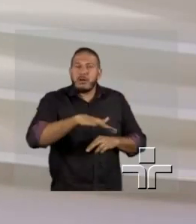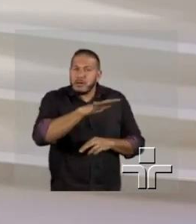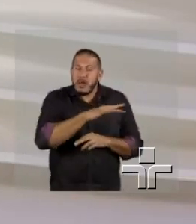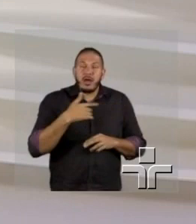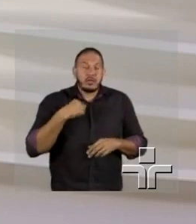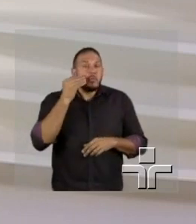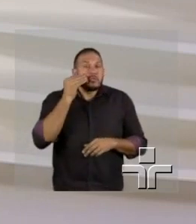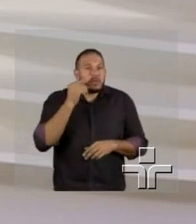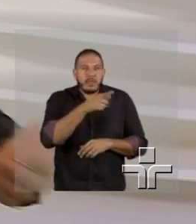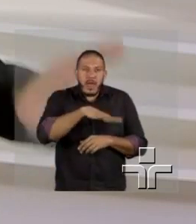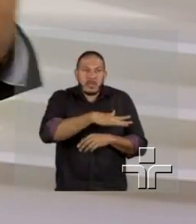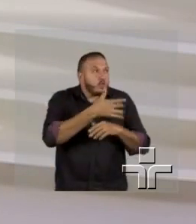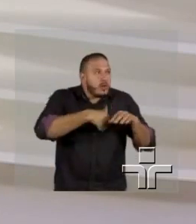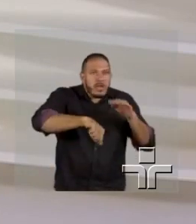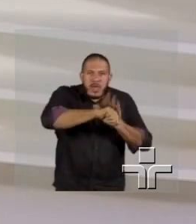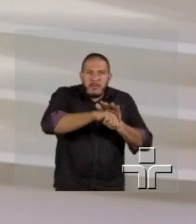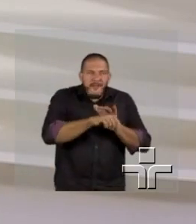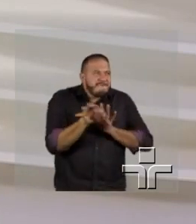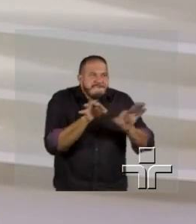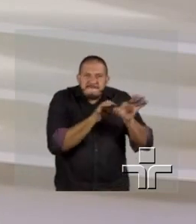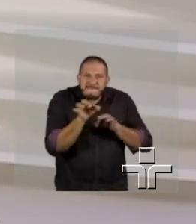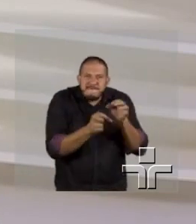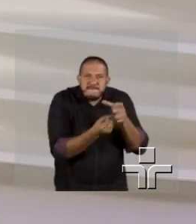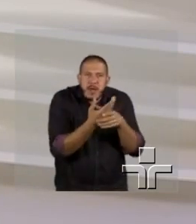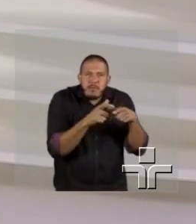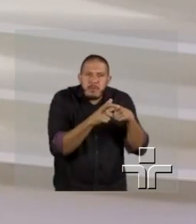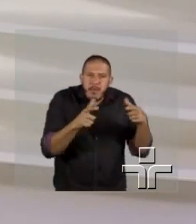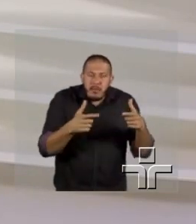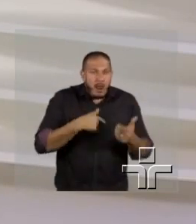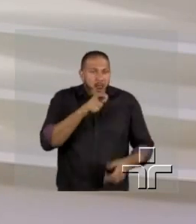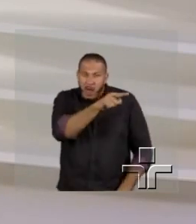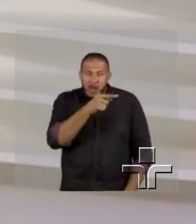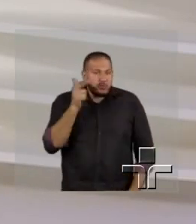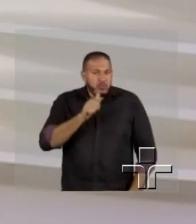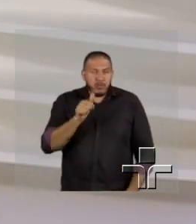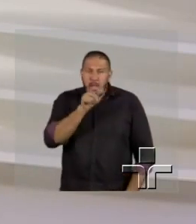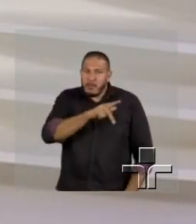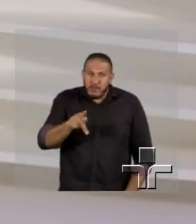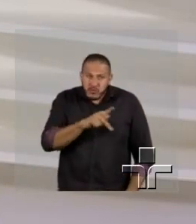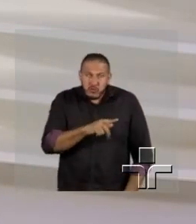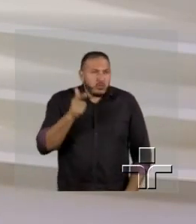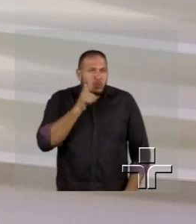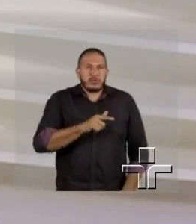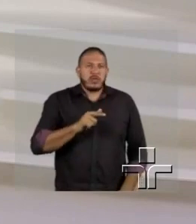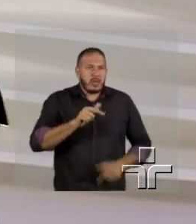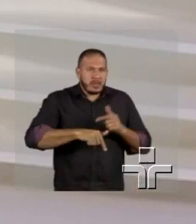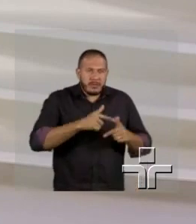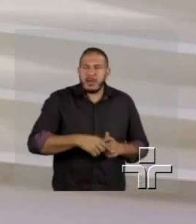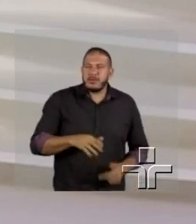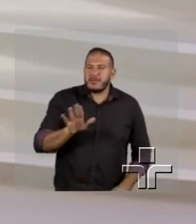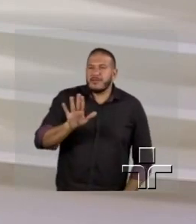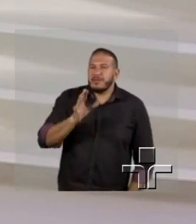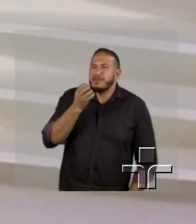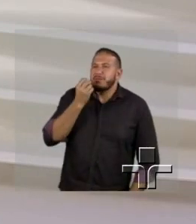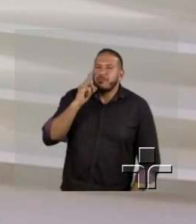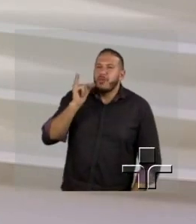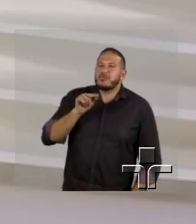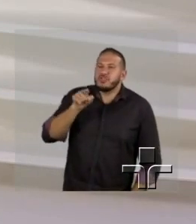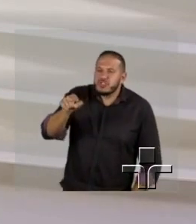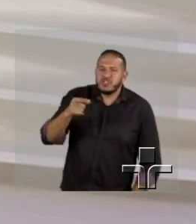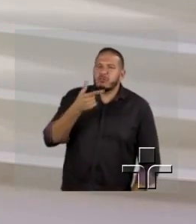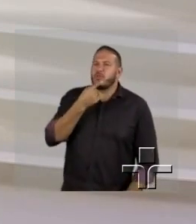Elas existem a nível estadual também, apesar de que hoje elas estão em nível nacional e internacional, porque elas se espalham além da